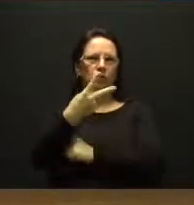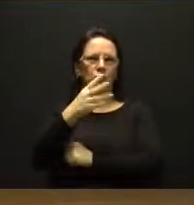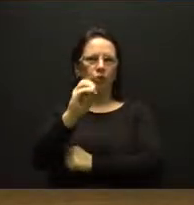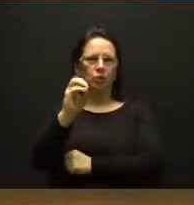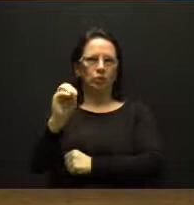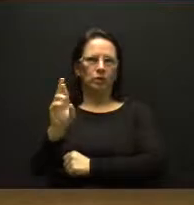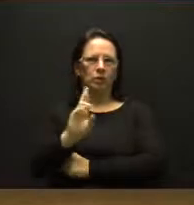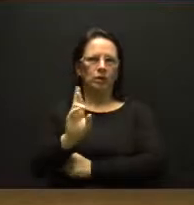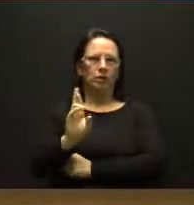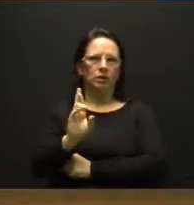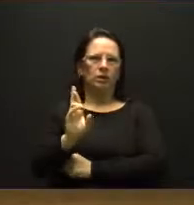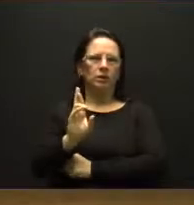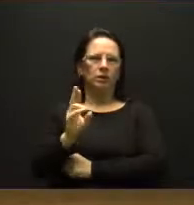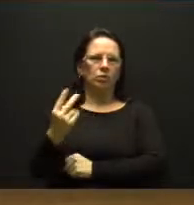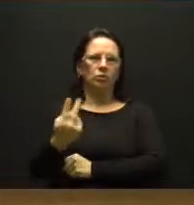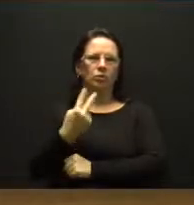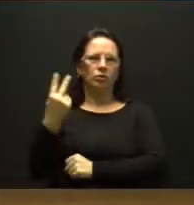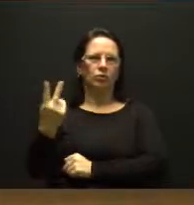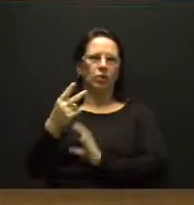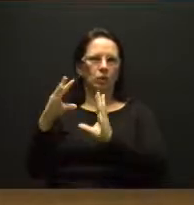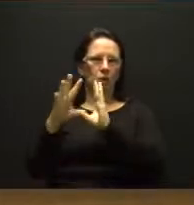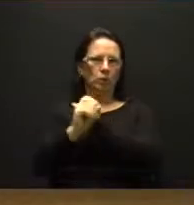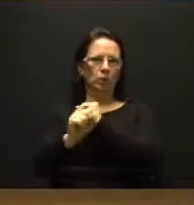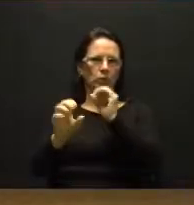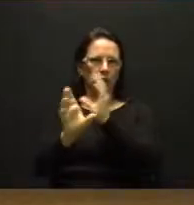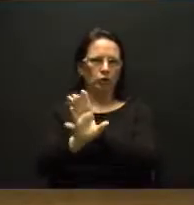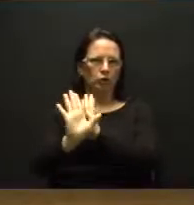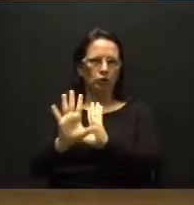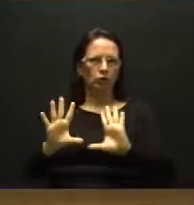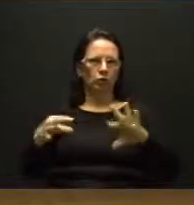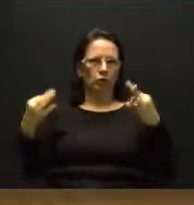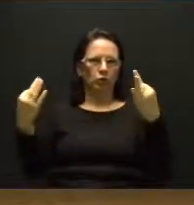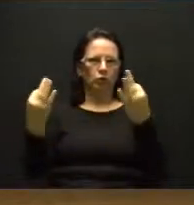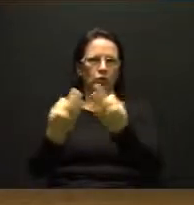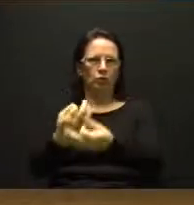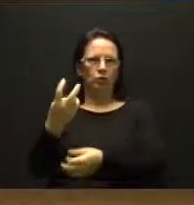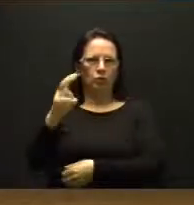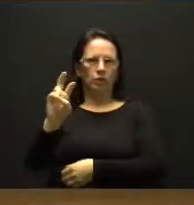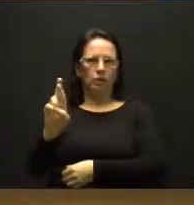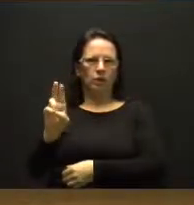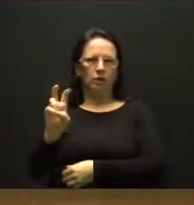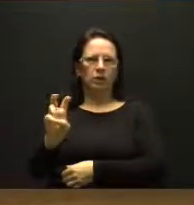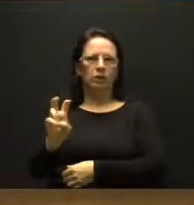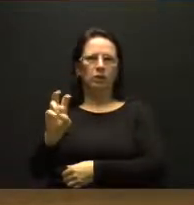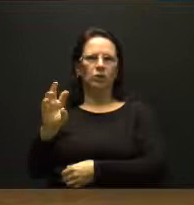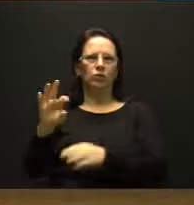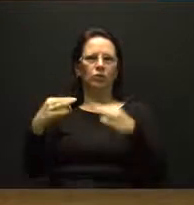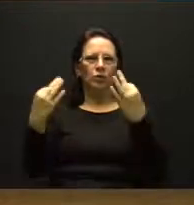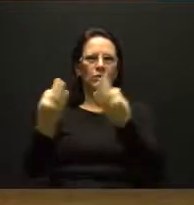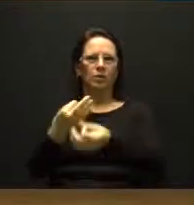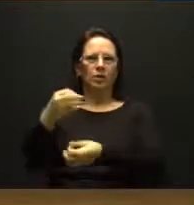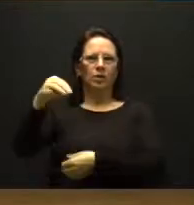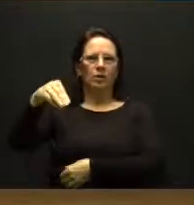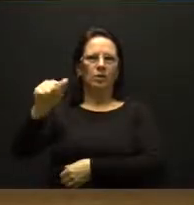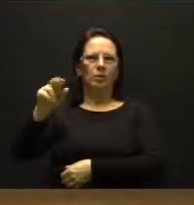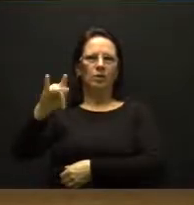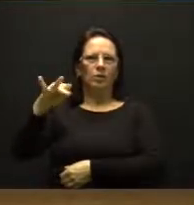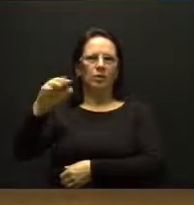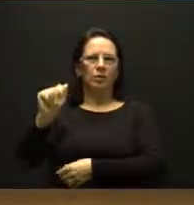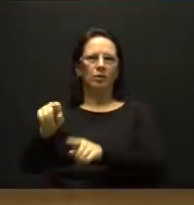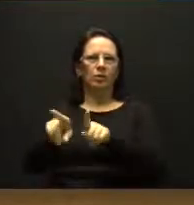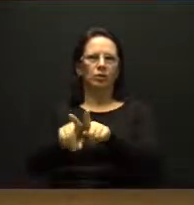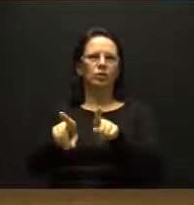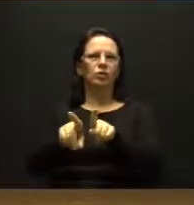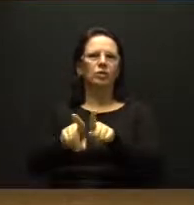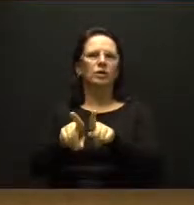complementos daria um valor total já incluindo as famílias da mantiqueira as 25 famílias que têm que ser tirado agora porque são áreas de risco 4